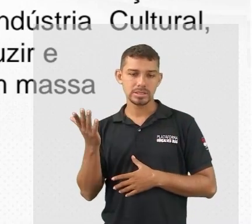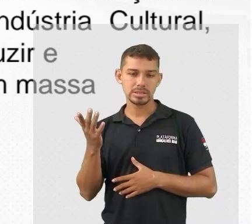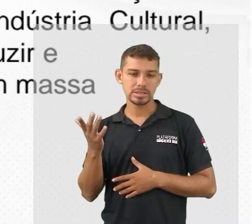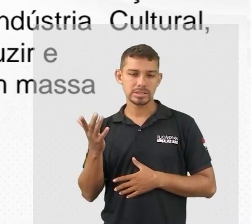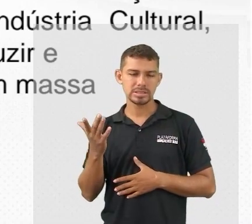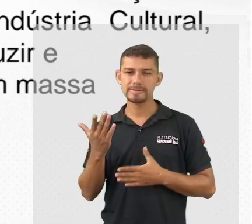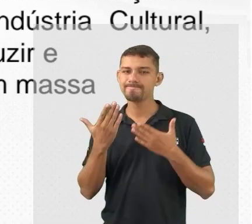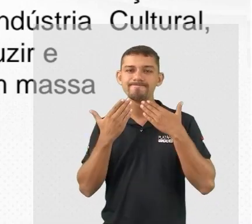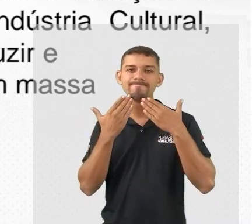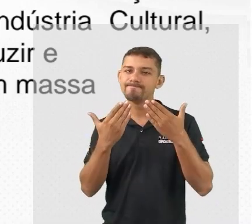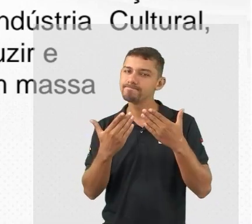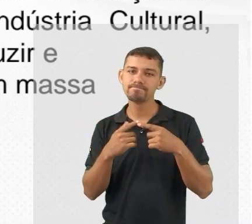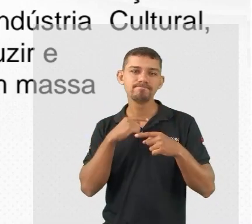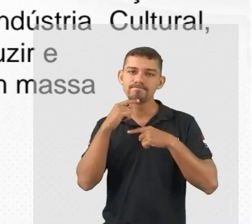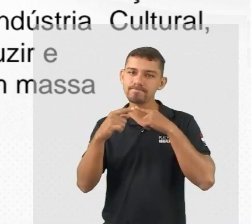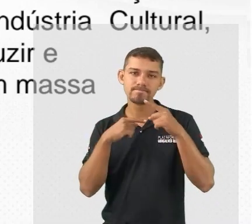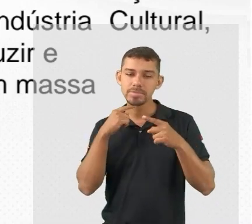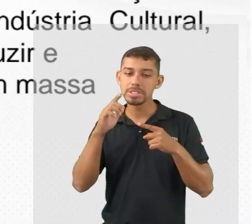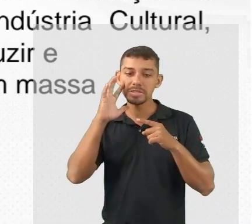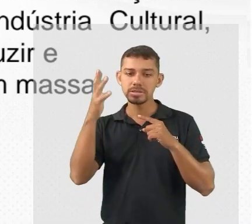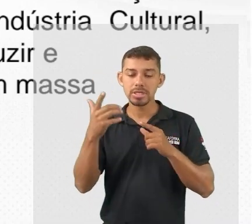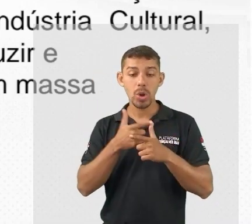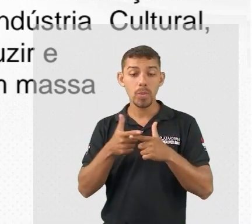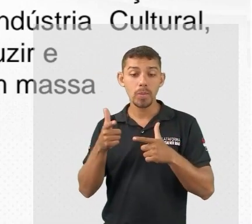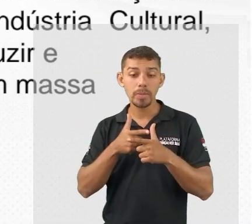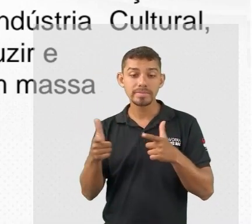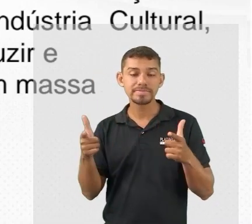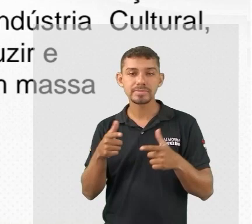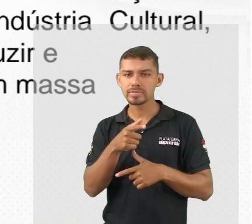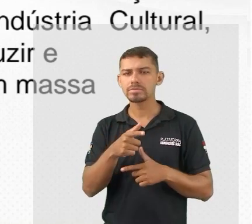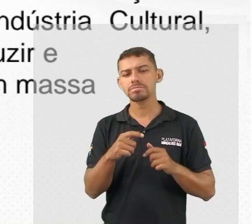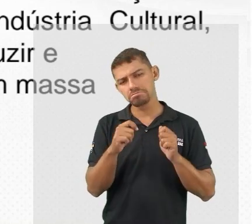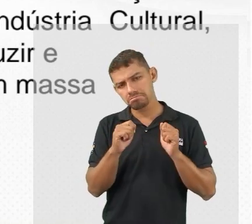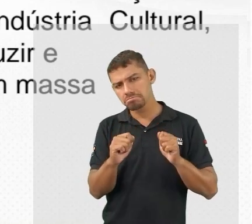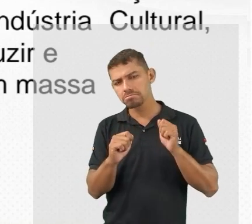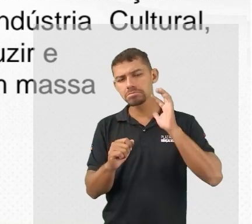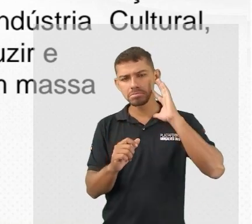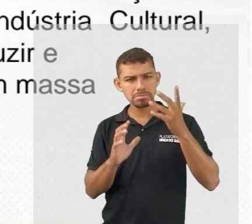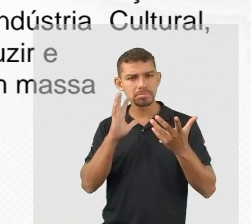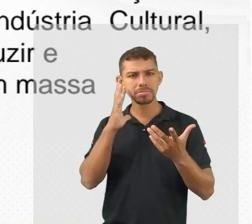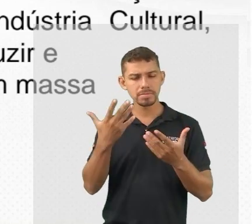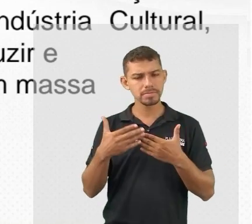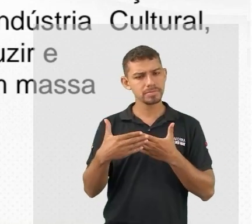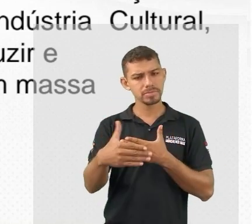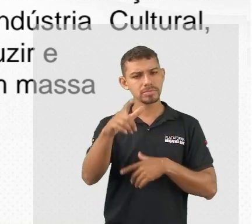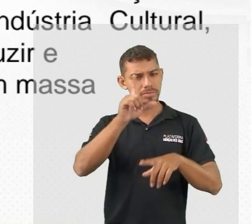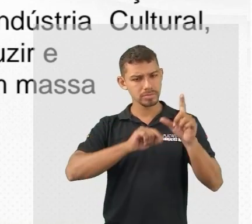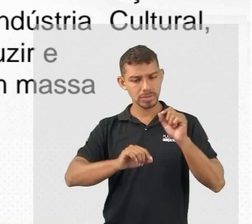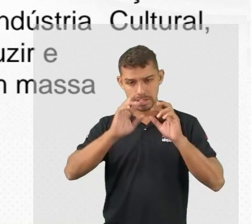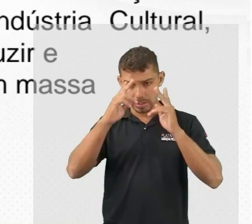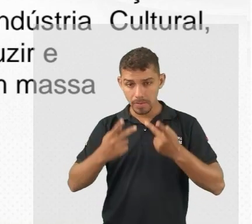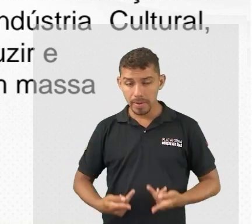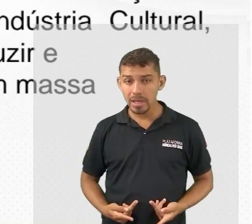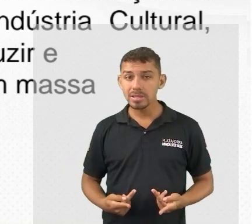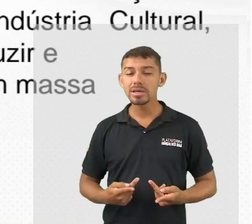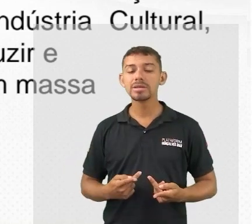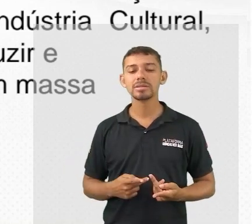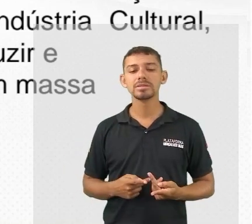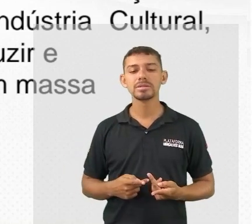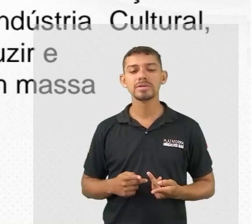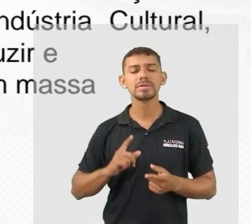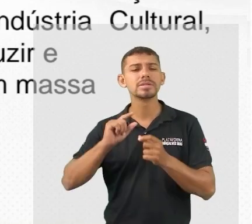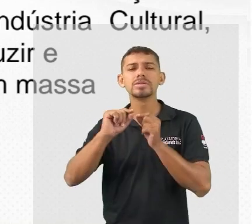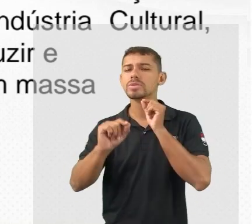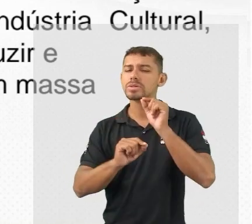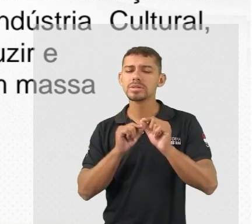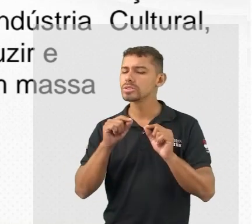nos impede de ver essas situações como problemas que possam ser resolvidos a partir das decisões humanas, fazendo com que